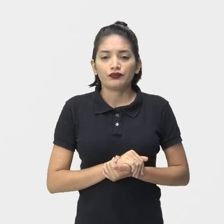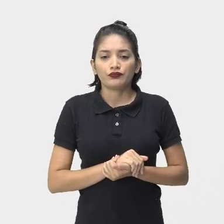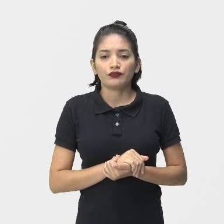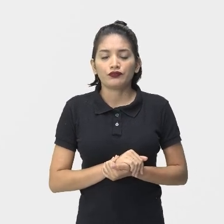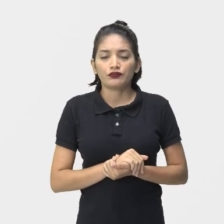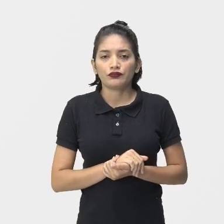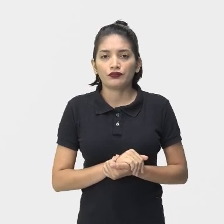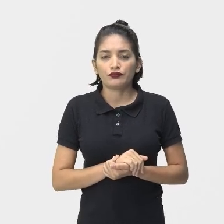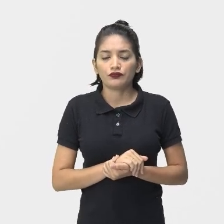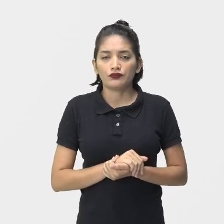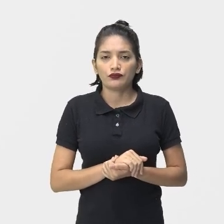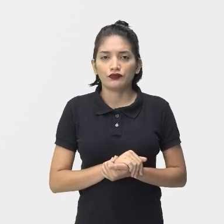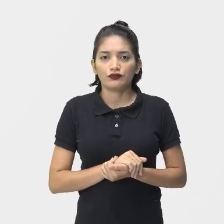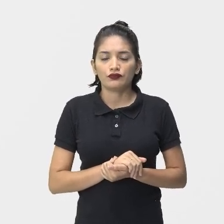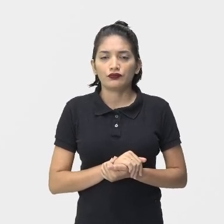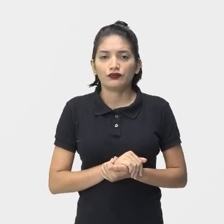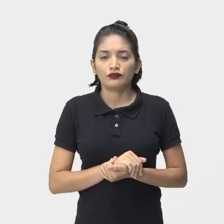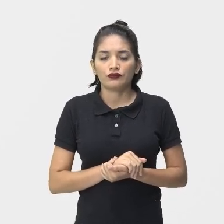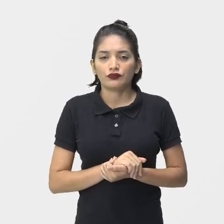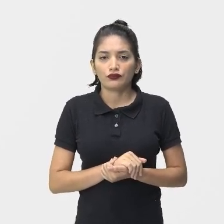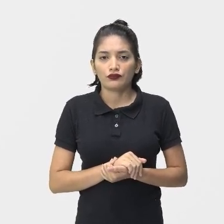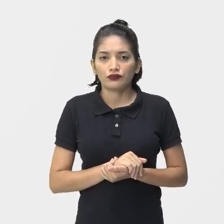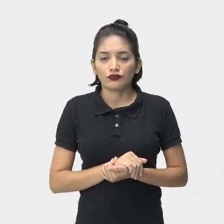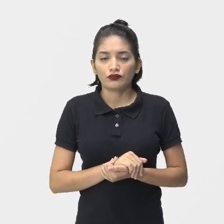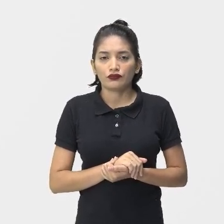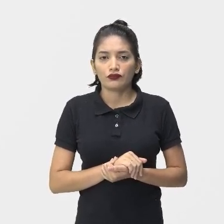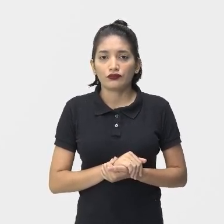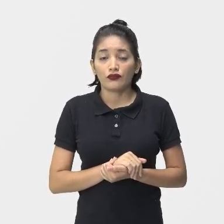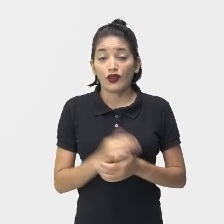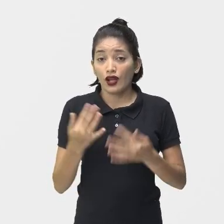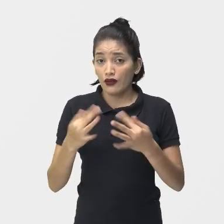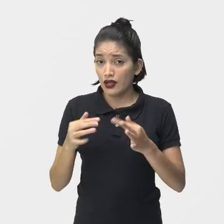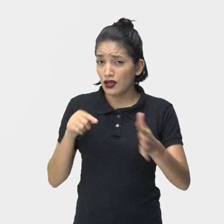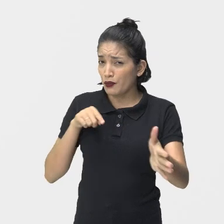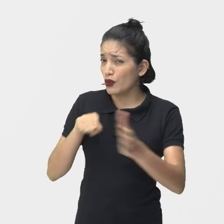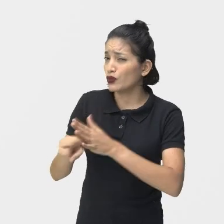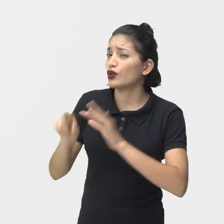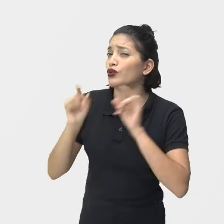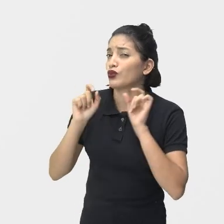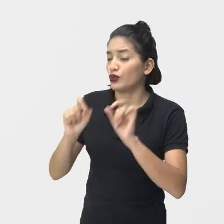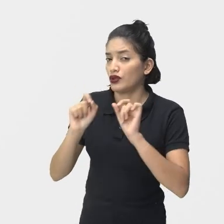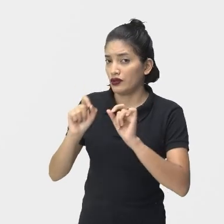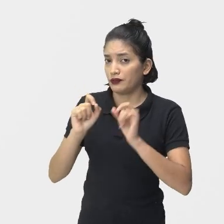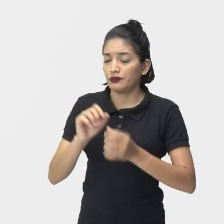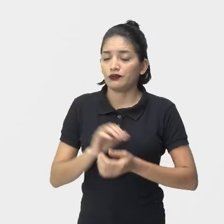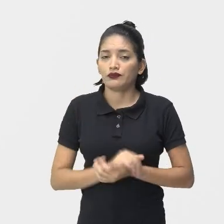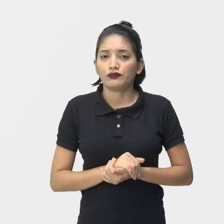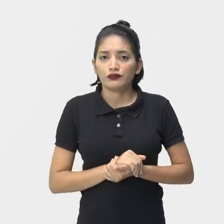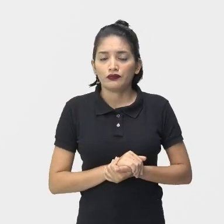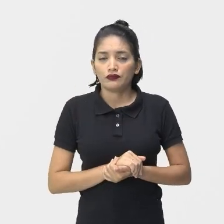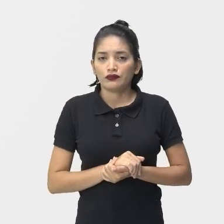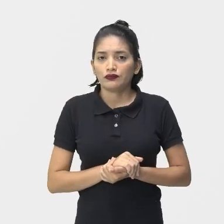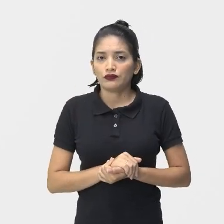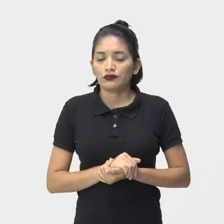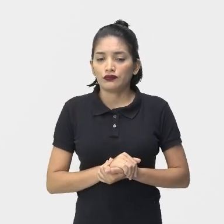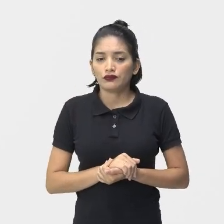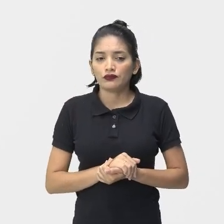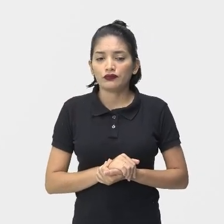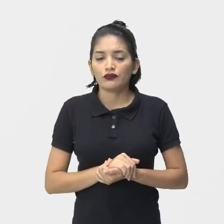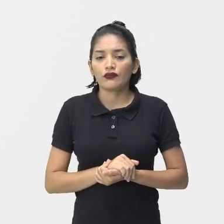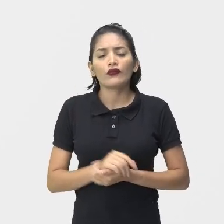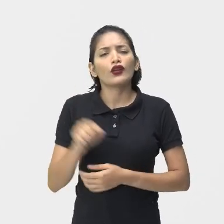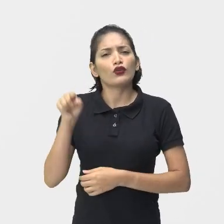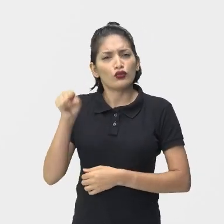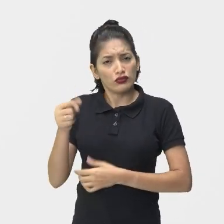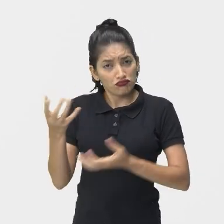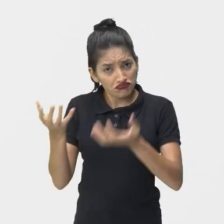venir a mi casa ou tendrás outras obrigações? Aqui eu estou fazendo uma pergunta, estou perguntando aí para tu,